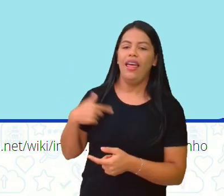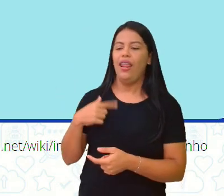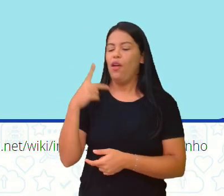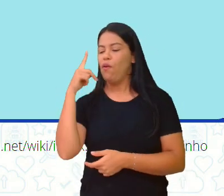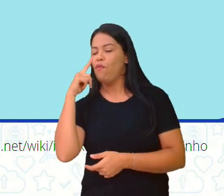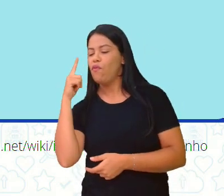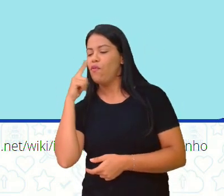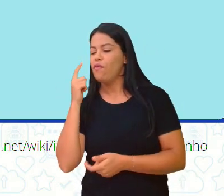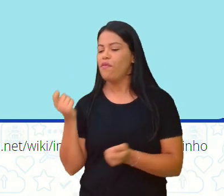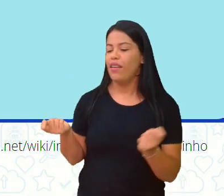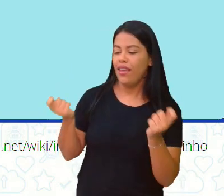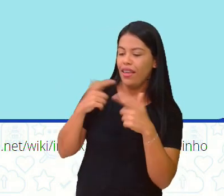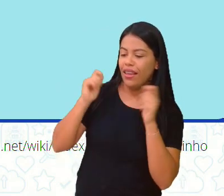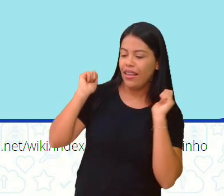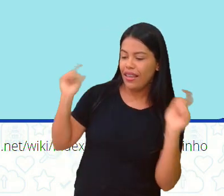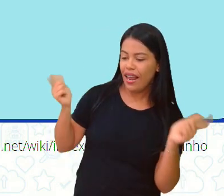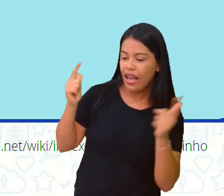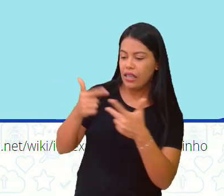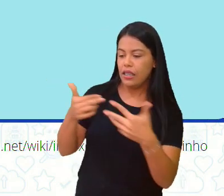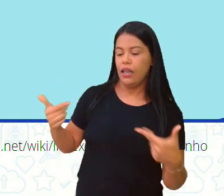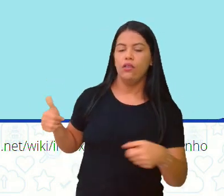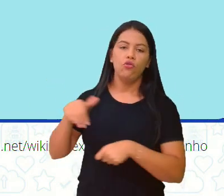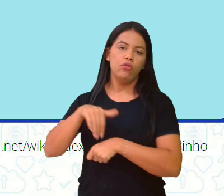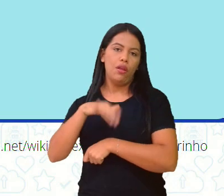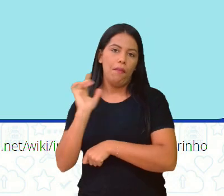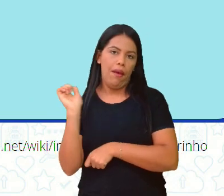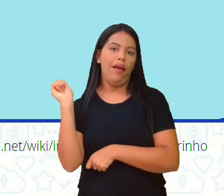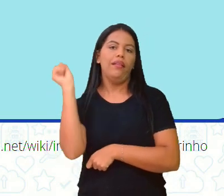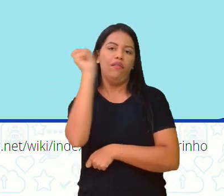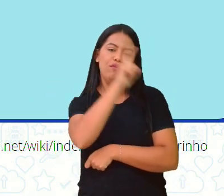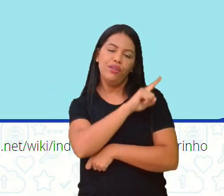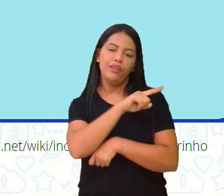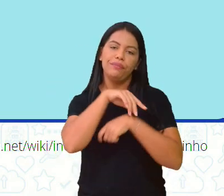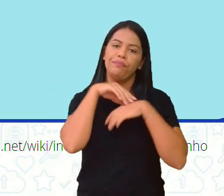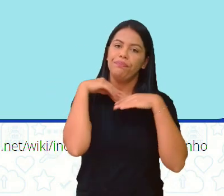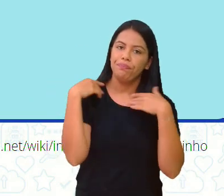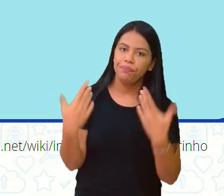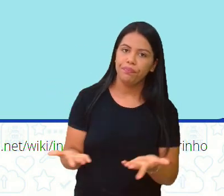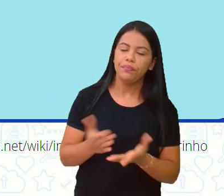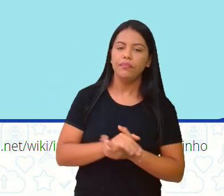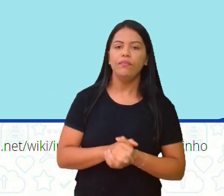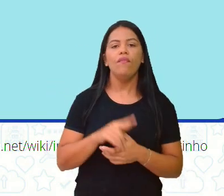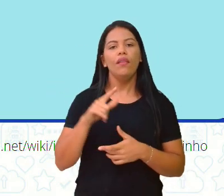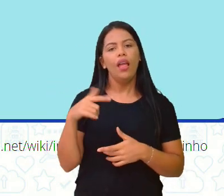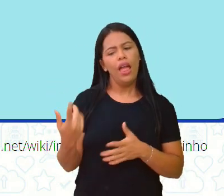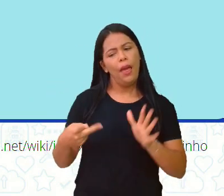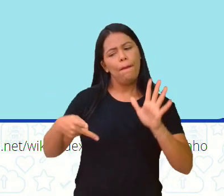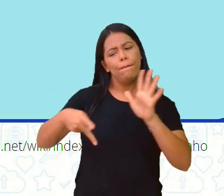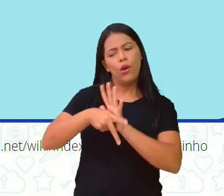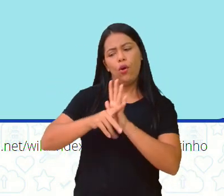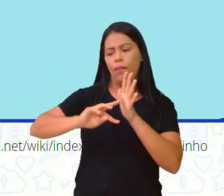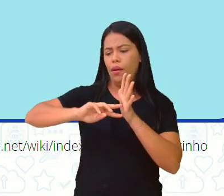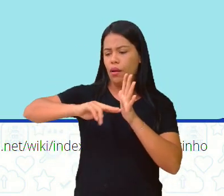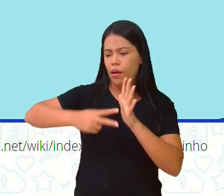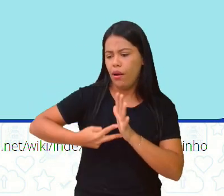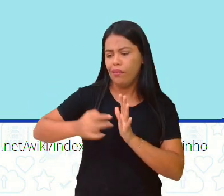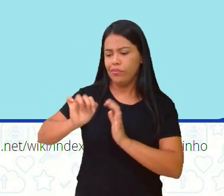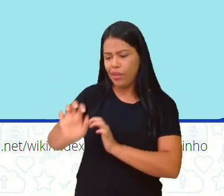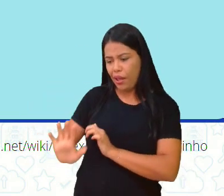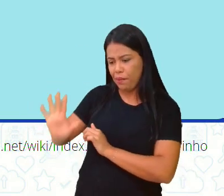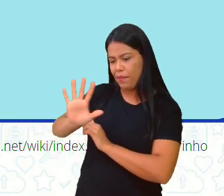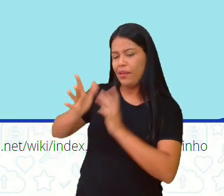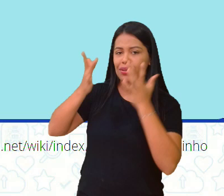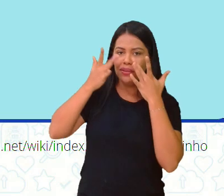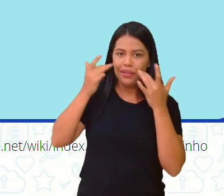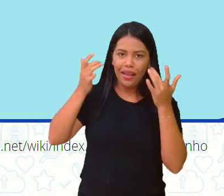graça nas coisas que são mais difíceis. Então, é o símbolo do teatro. E há